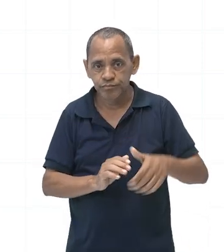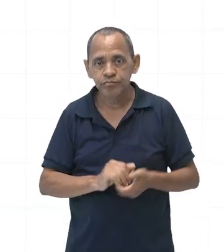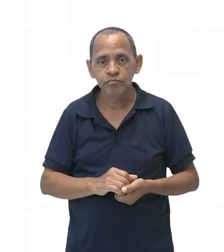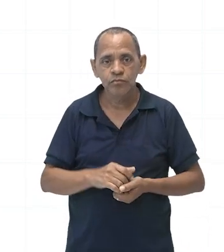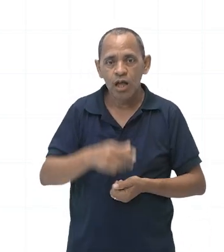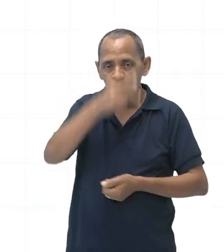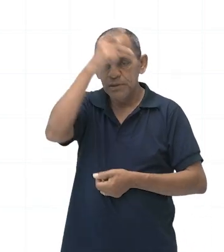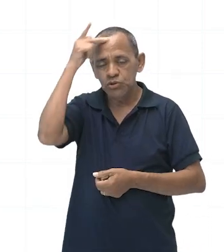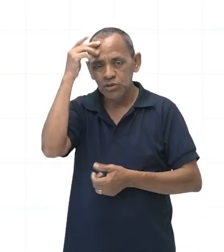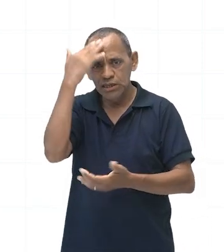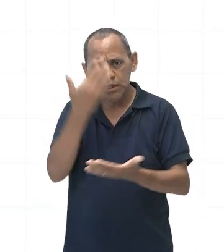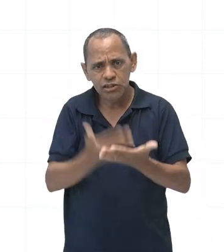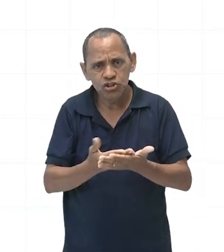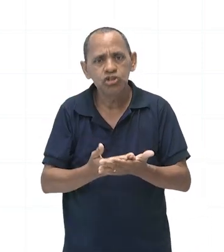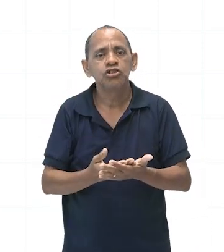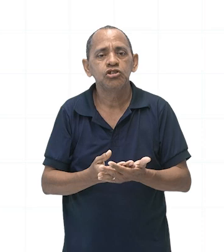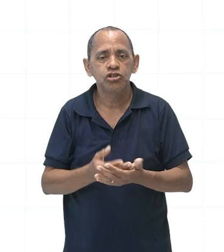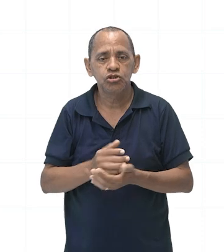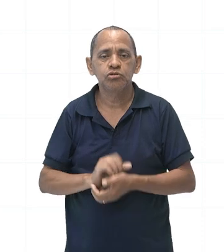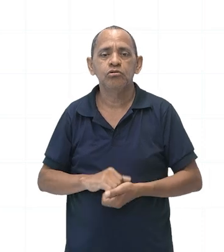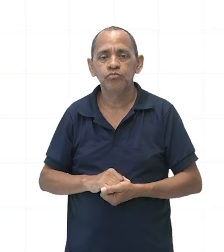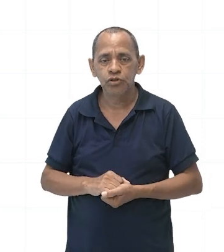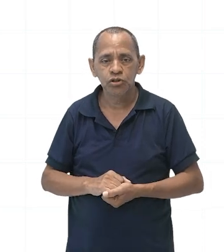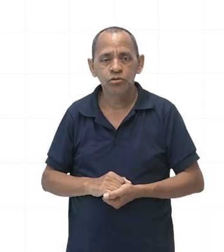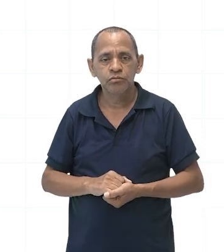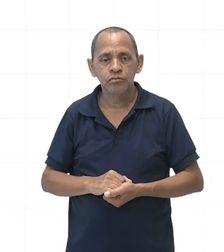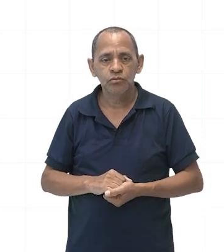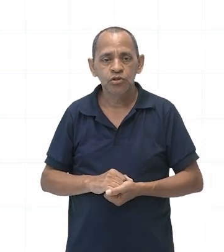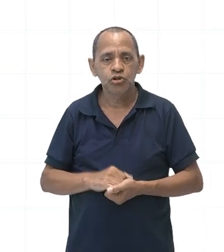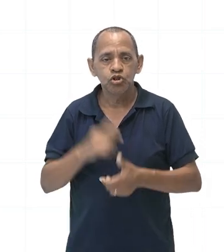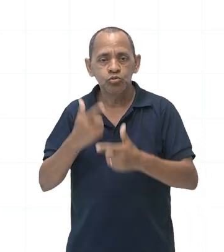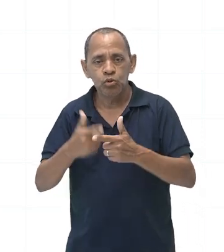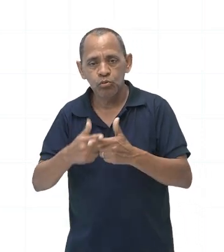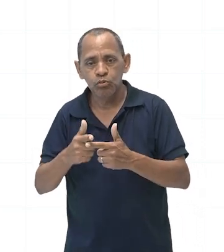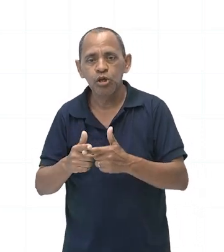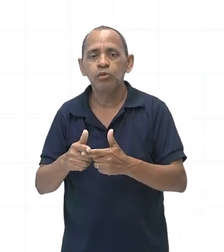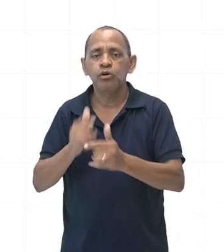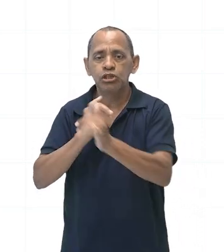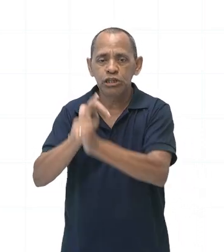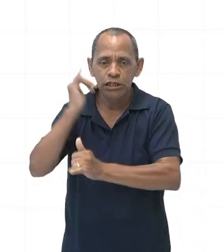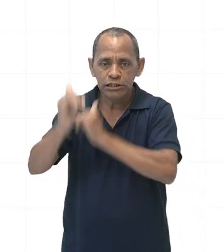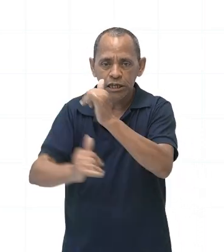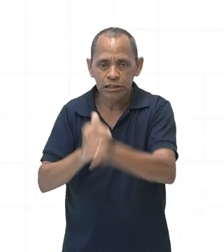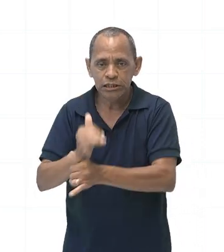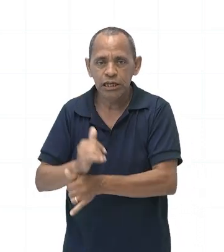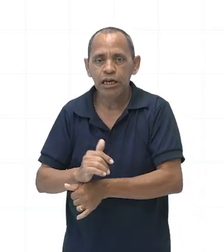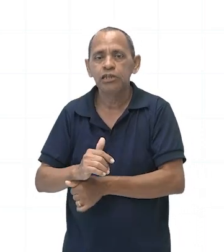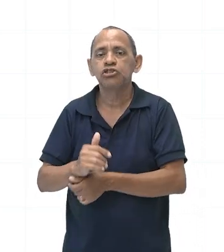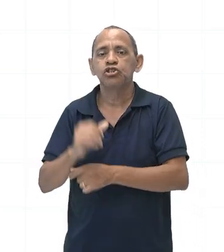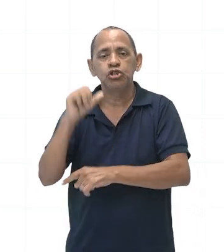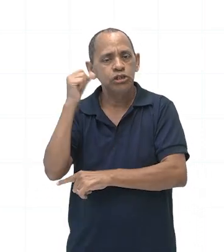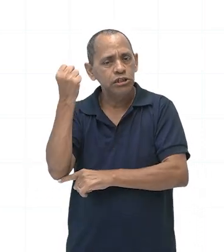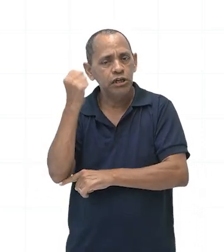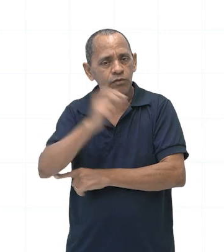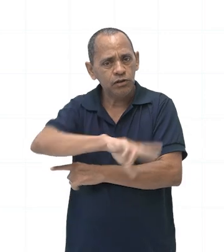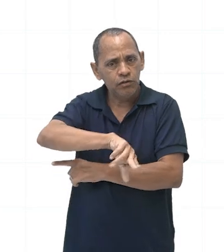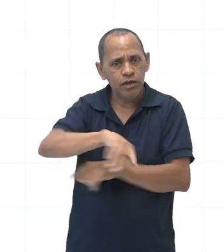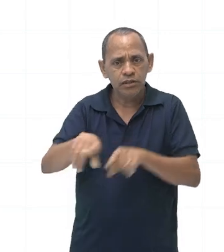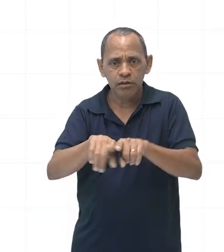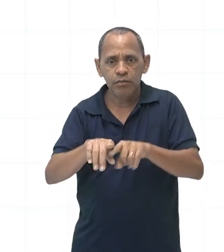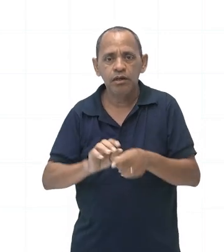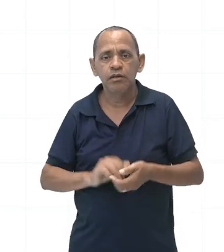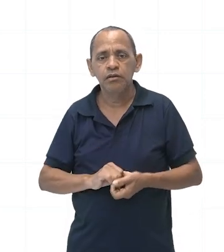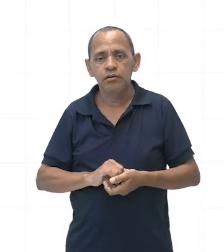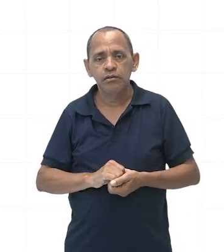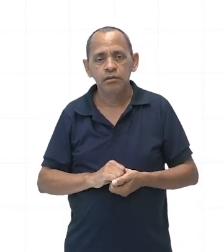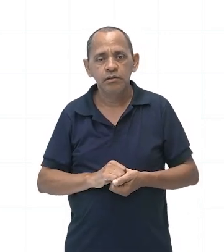acontecimentos online não são tão graves. Estão orações conectadas em um mesmo enunciado. A gente tem